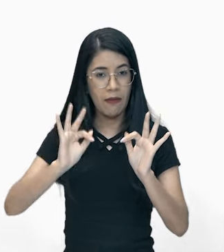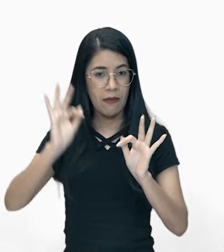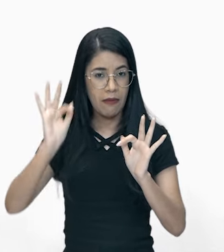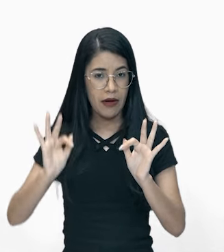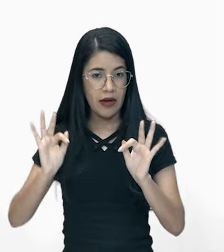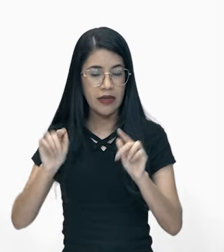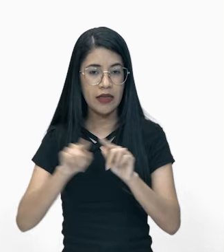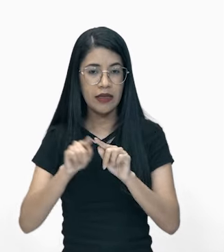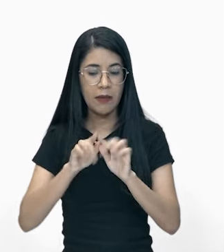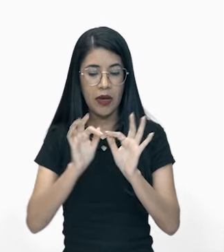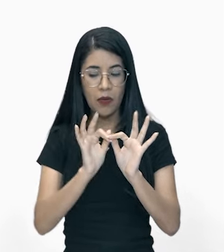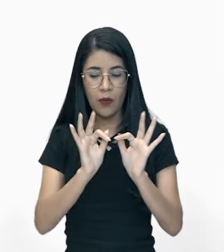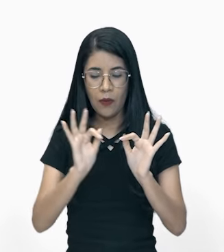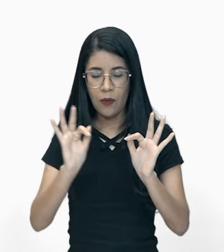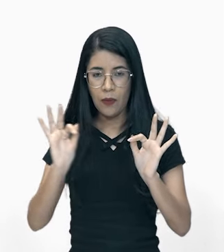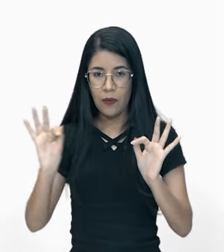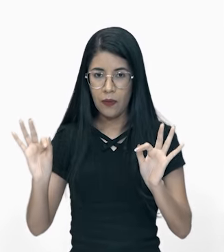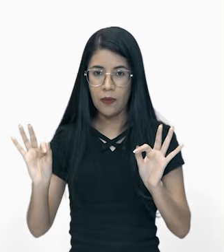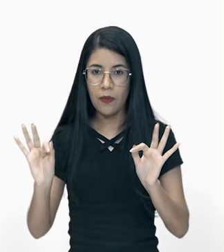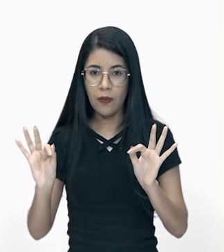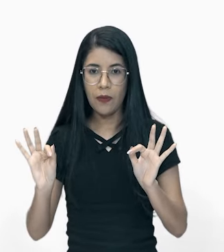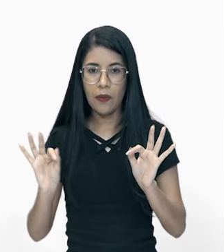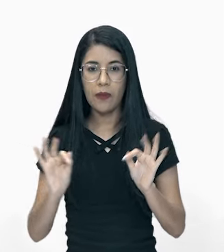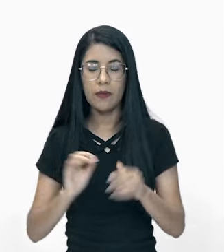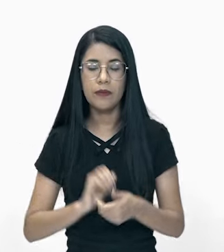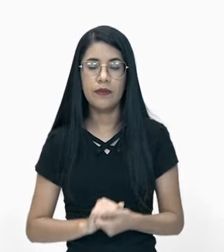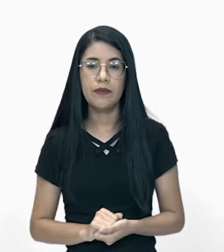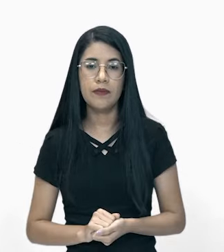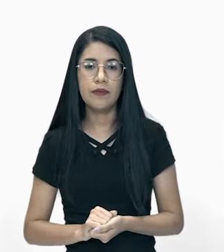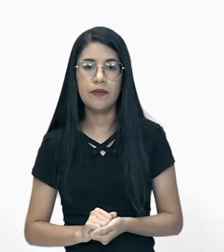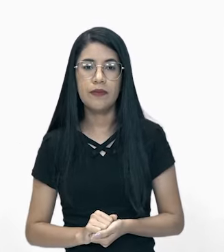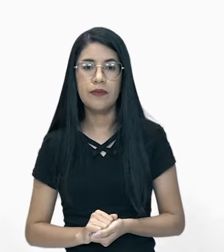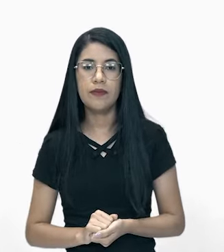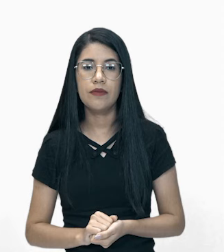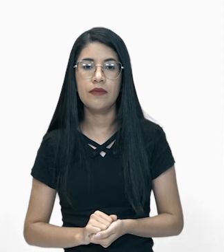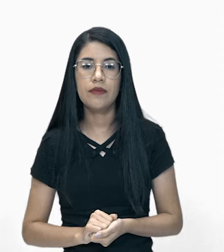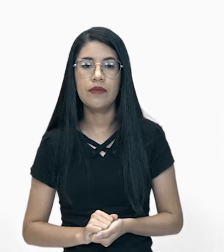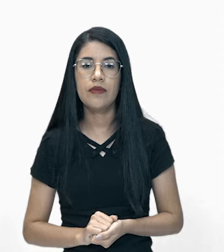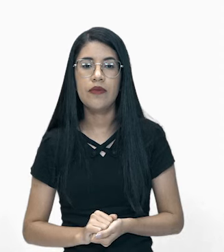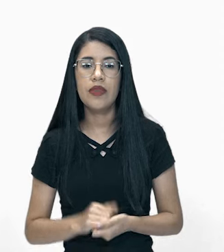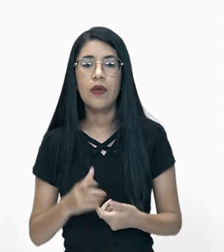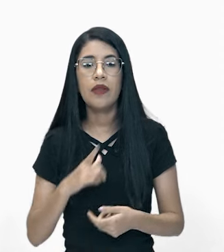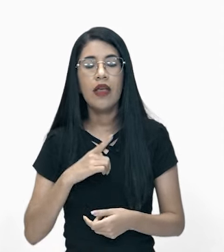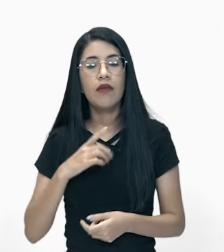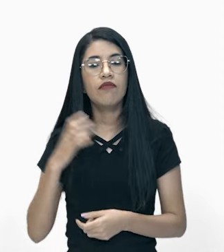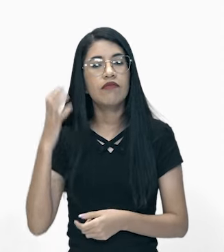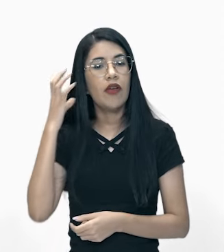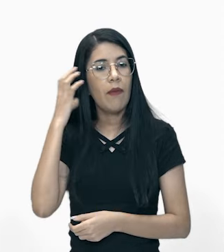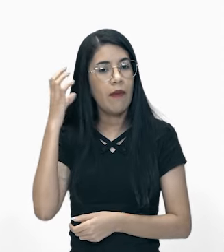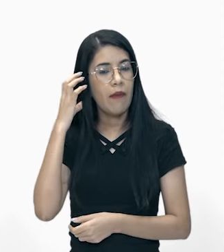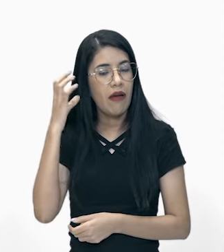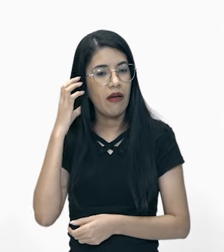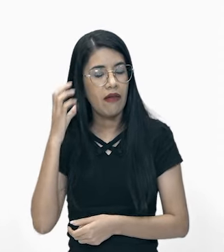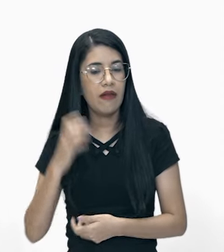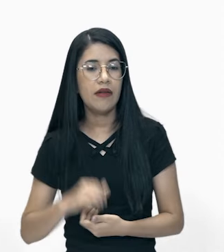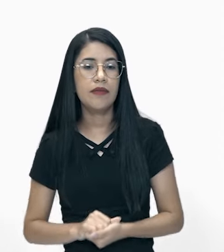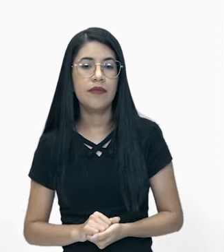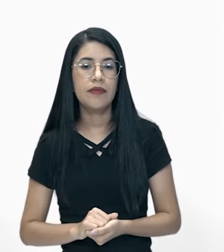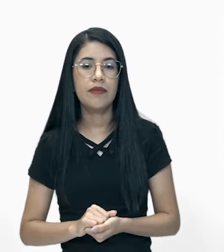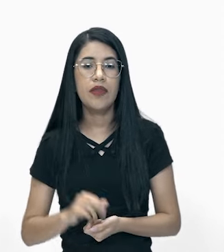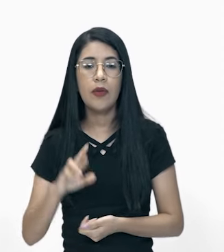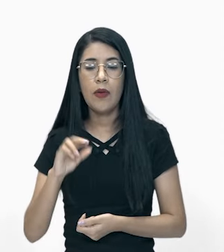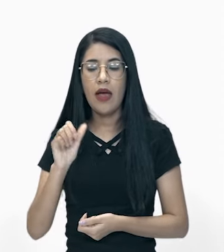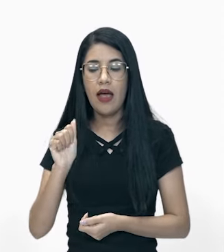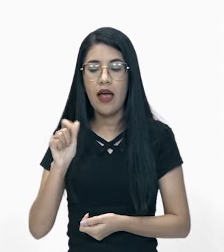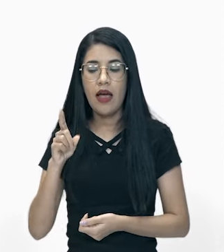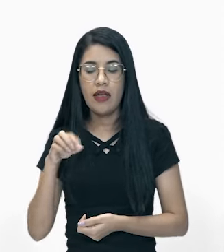e o comprimento de cada uma delas. Aí eu tenho o rádio, eu tenho o radar, eu